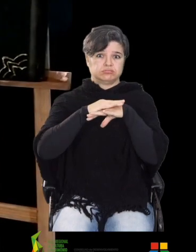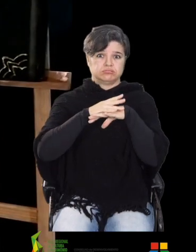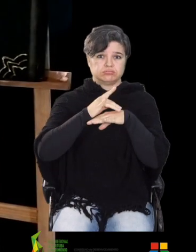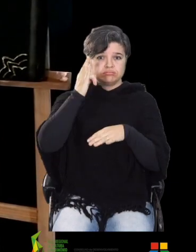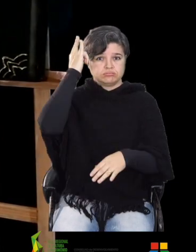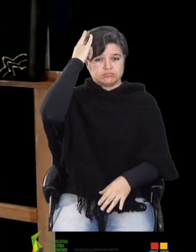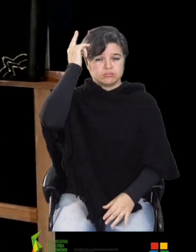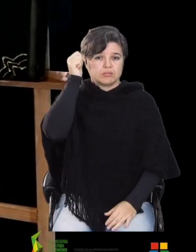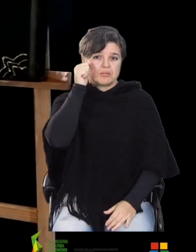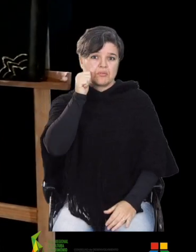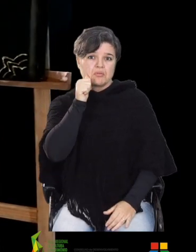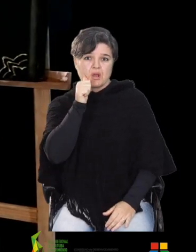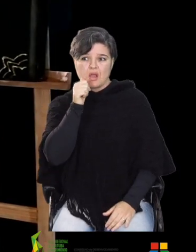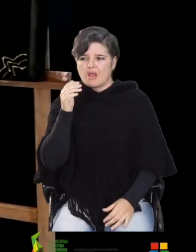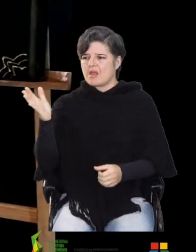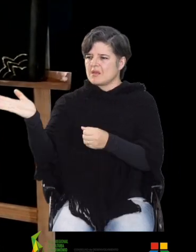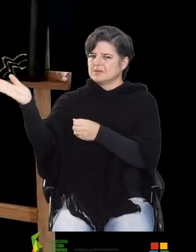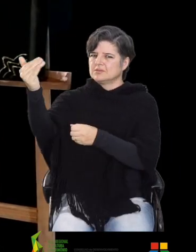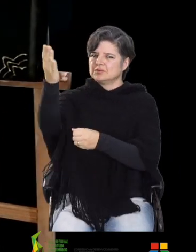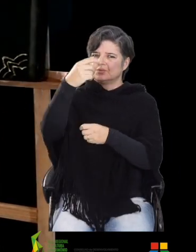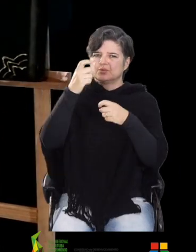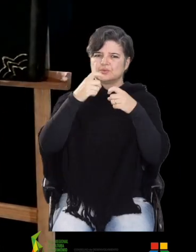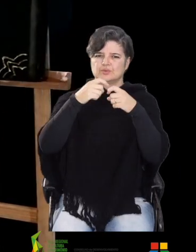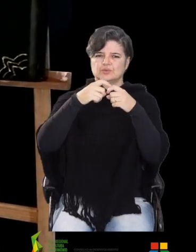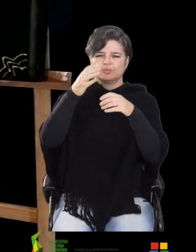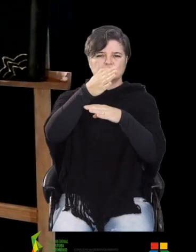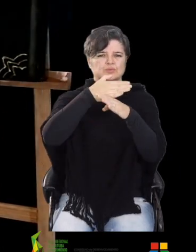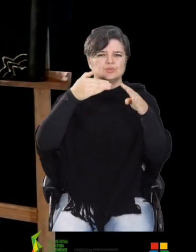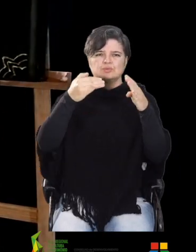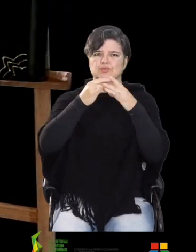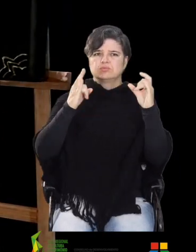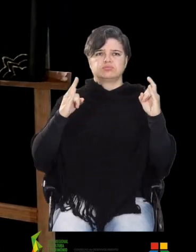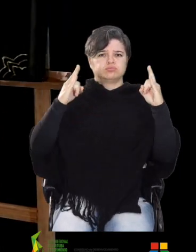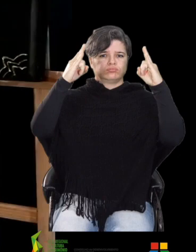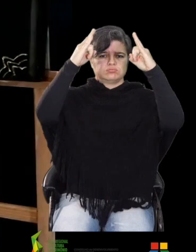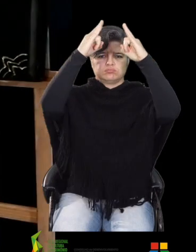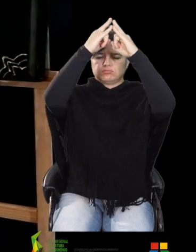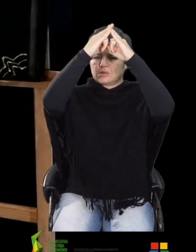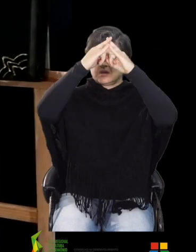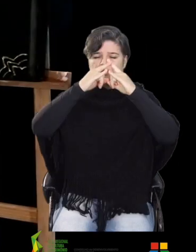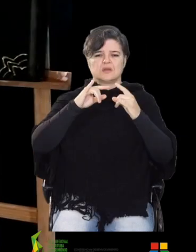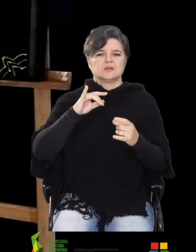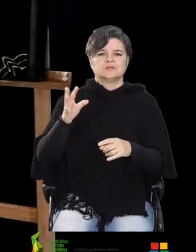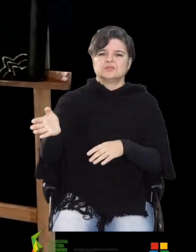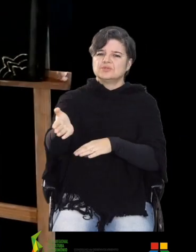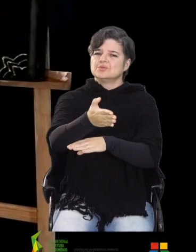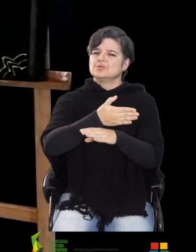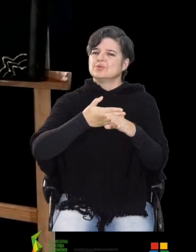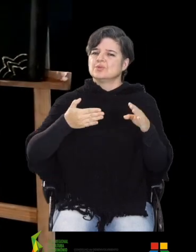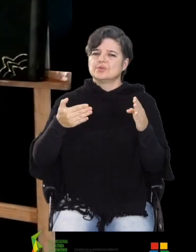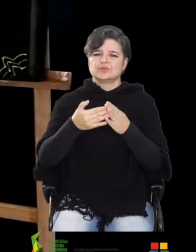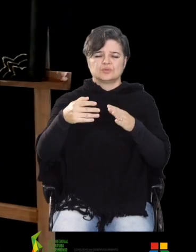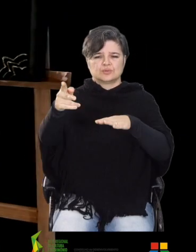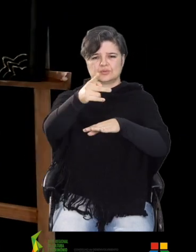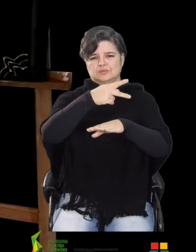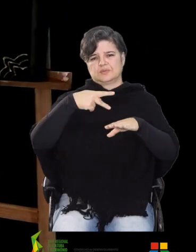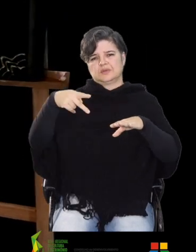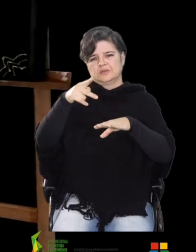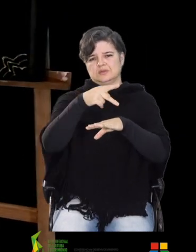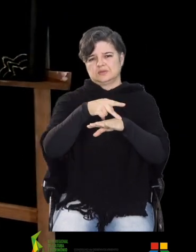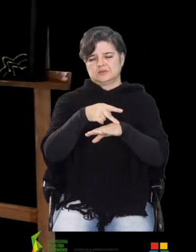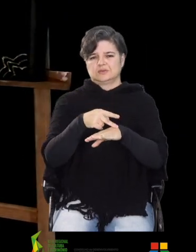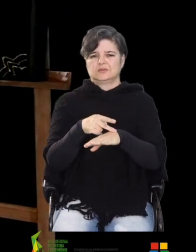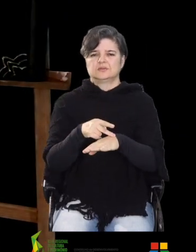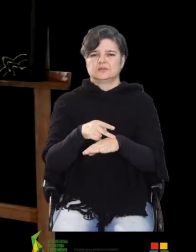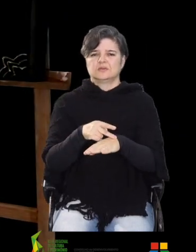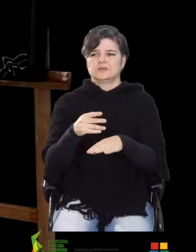manda ela chamar os médicos de todos os reinos de todas as nações oi gente então